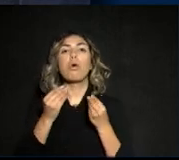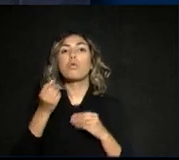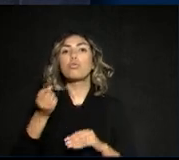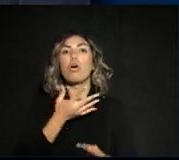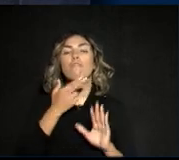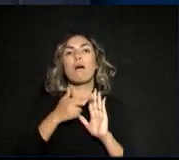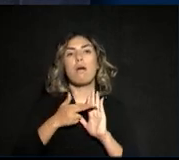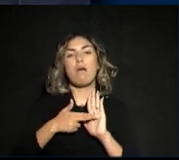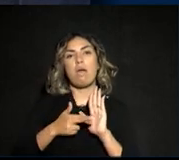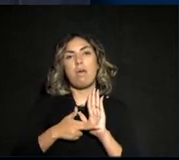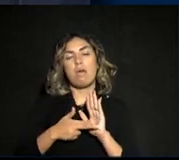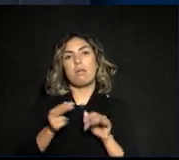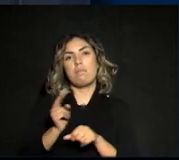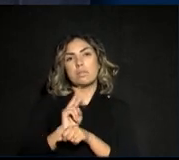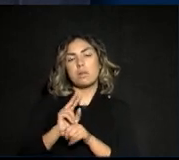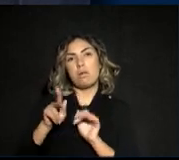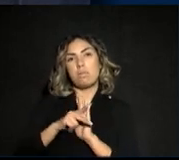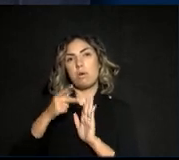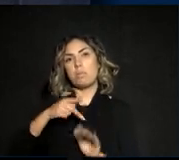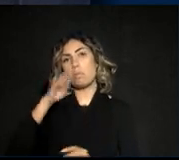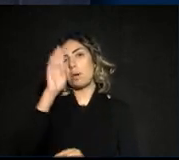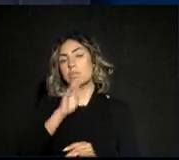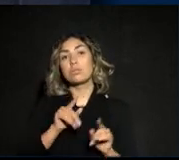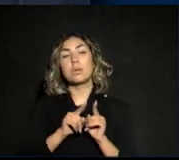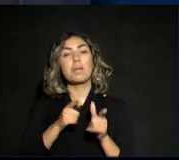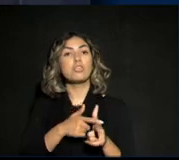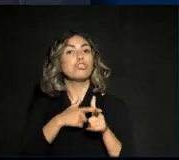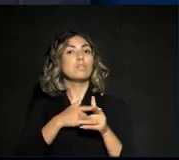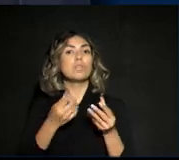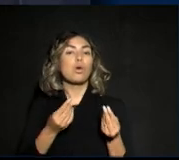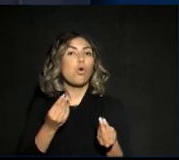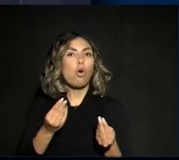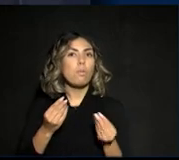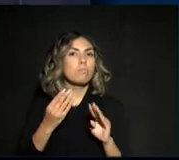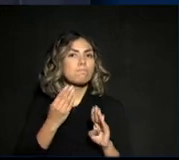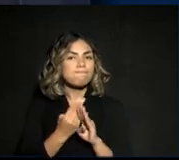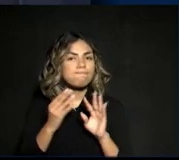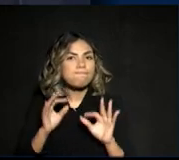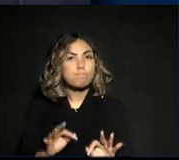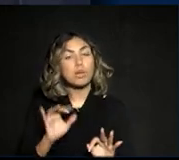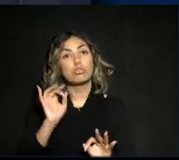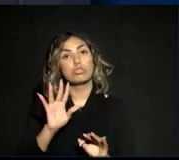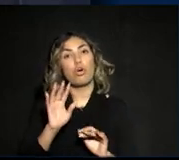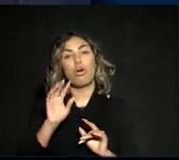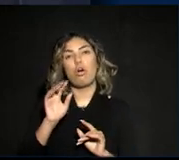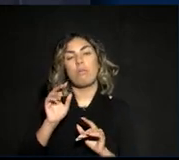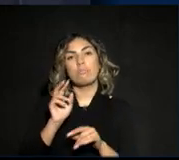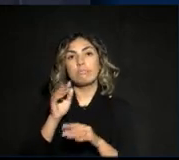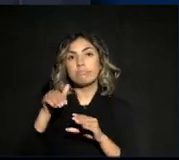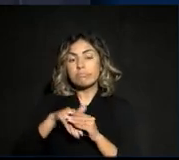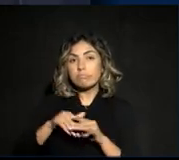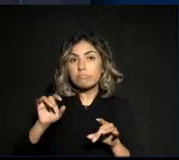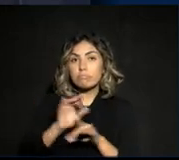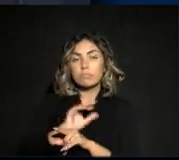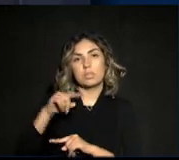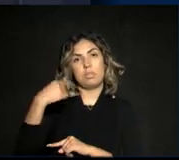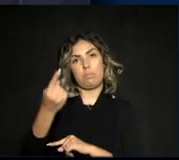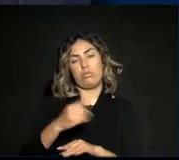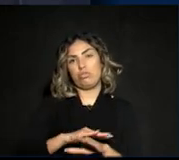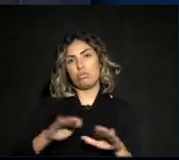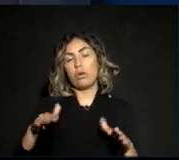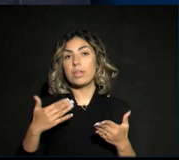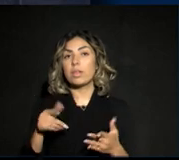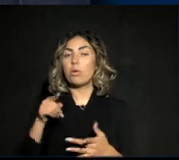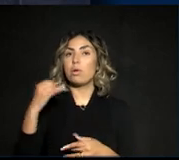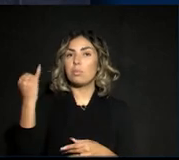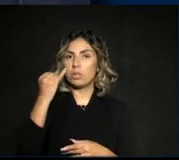fiscal do Brasil e como será a dinâmica da dívida, a gente só vai saber aí no pós-eleição. E tem um ponto importante que o presidente do